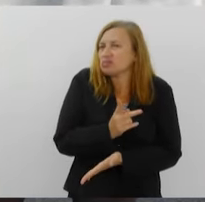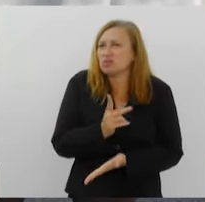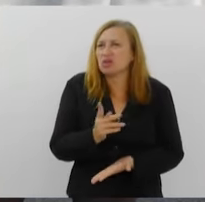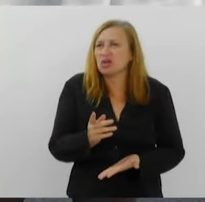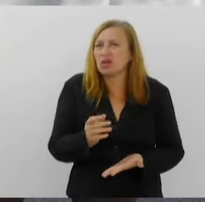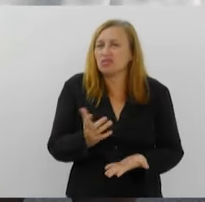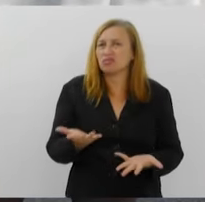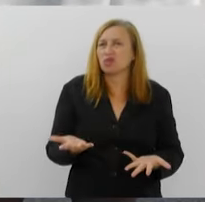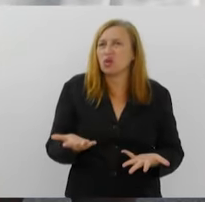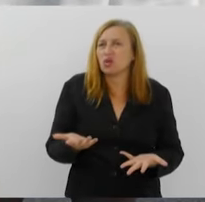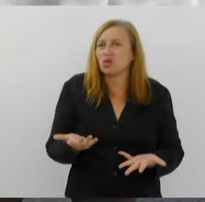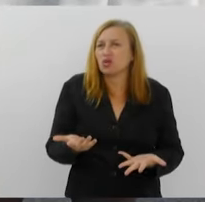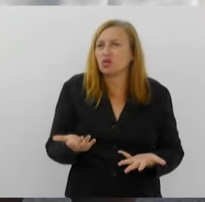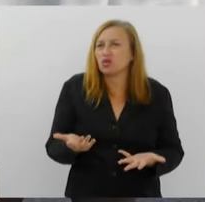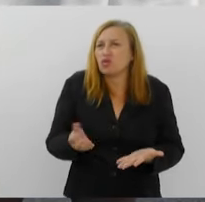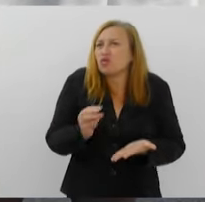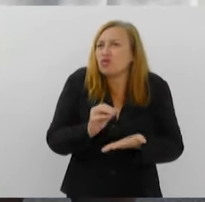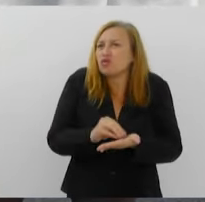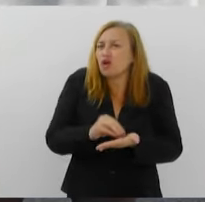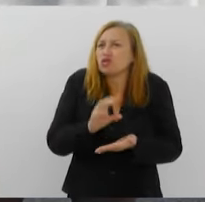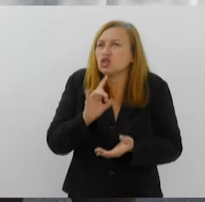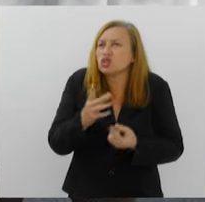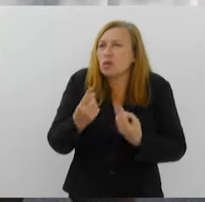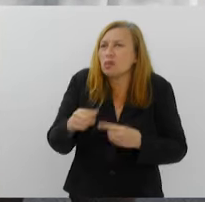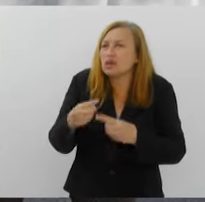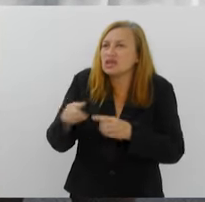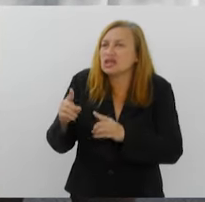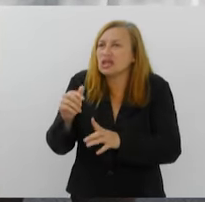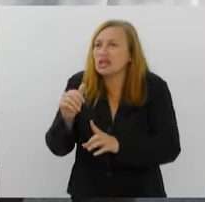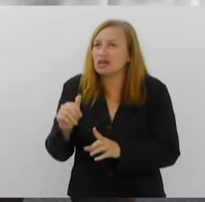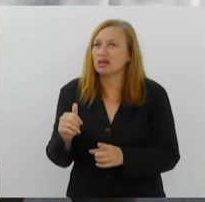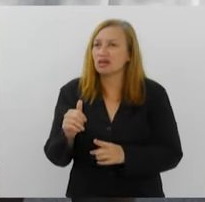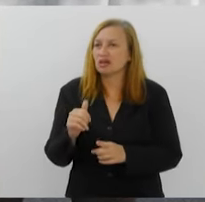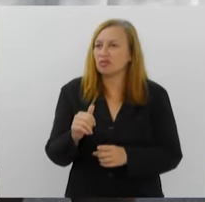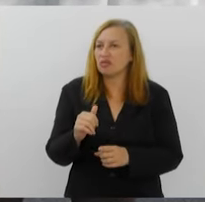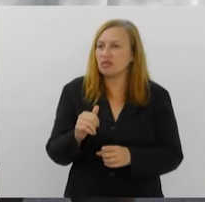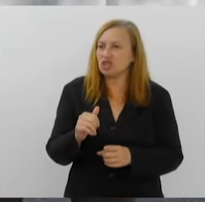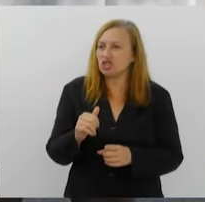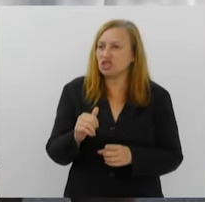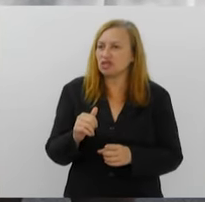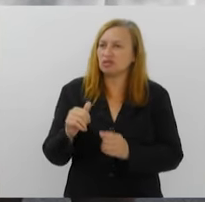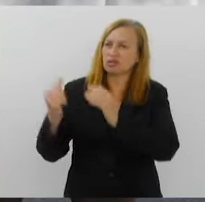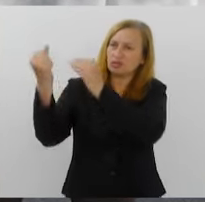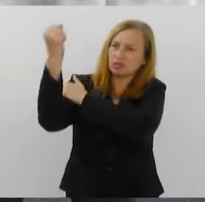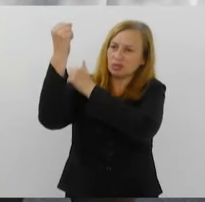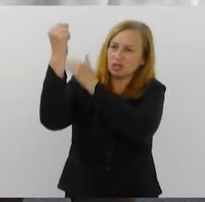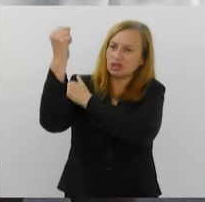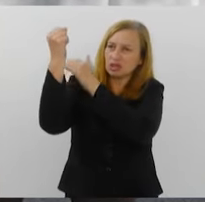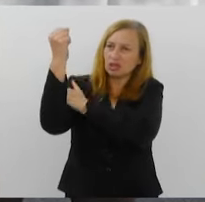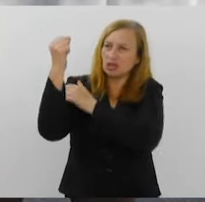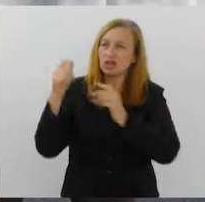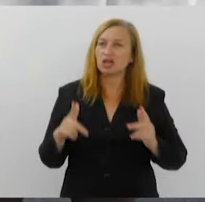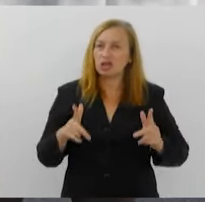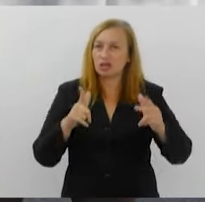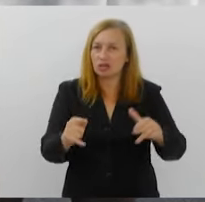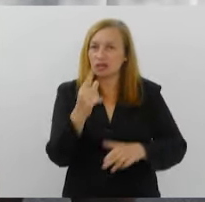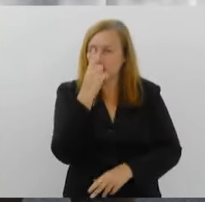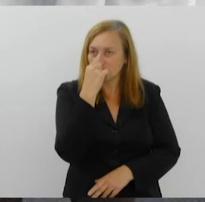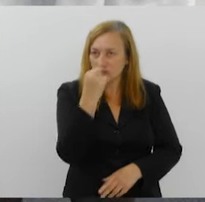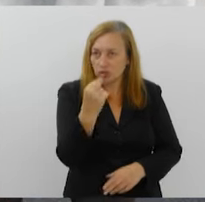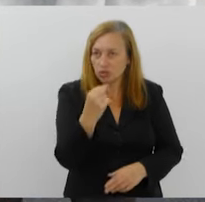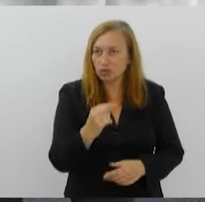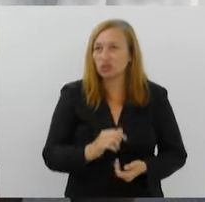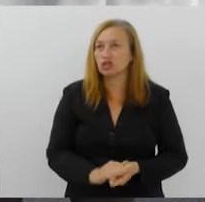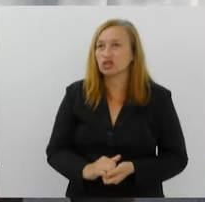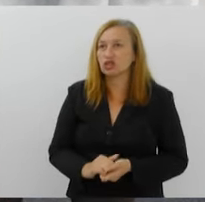fundamentalismo onde só falta perseguir as feministas como bruxas e queimá-las na fogueira, junto com os livros, que